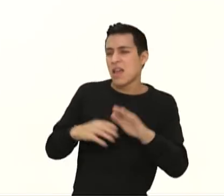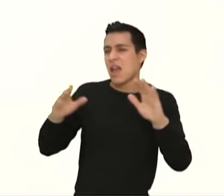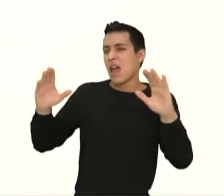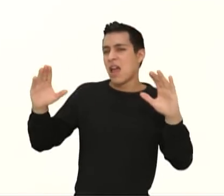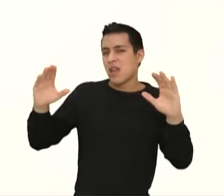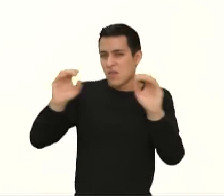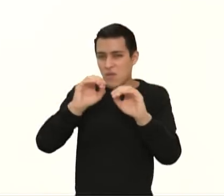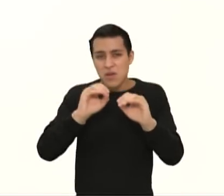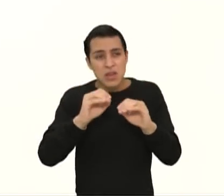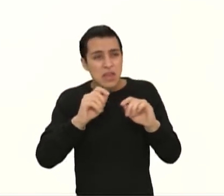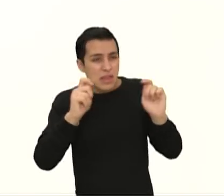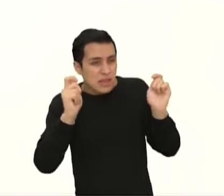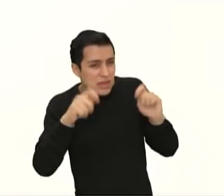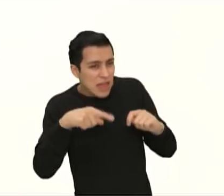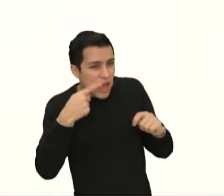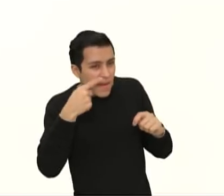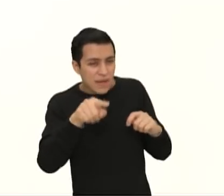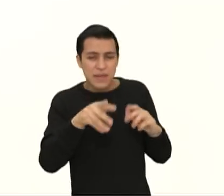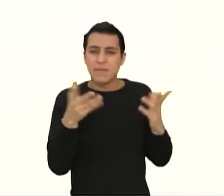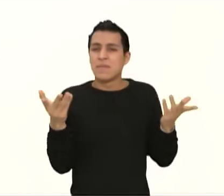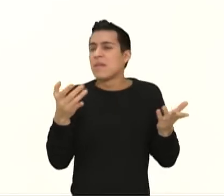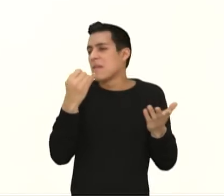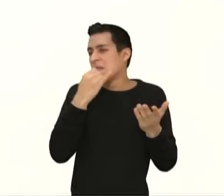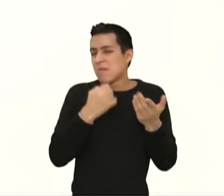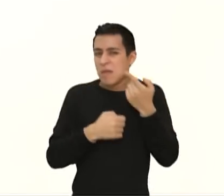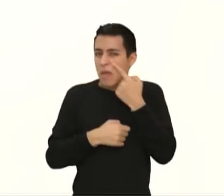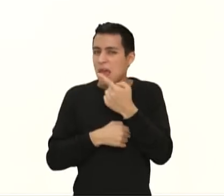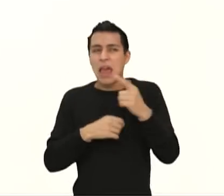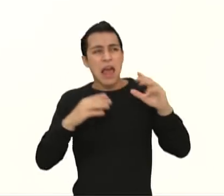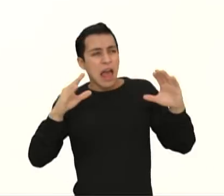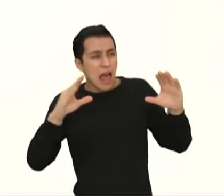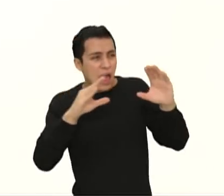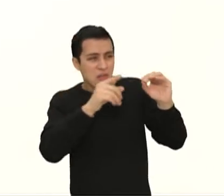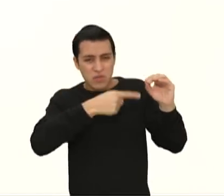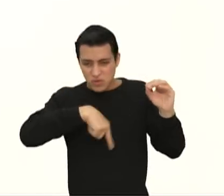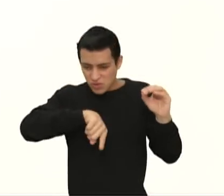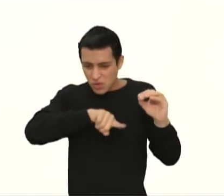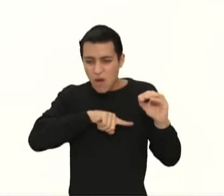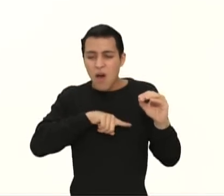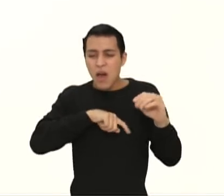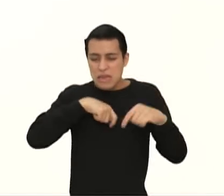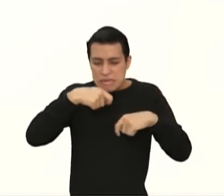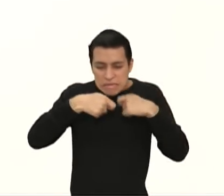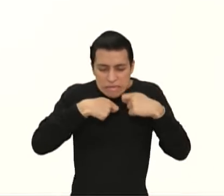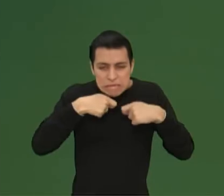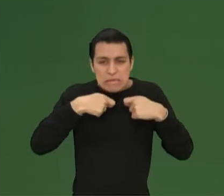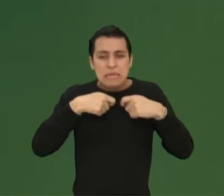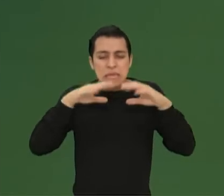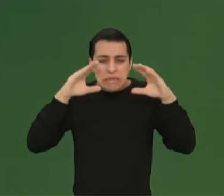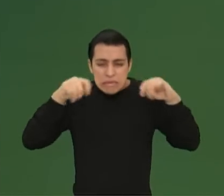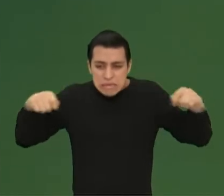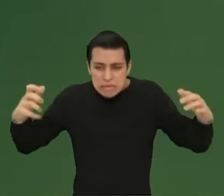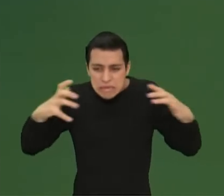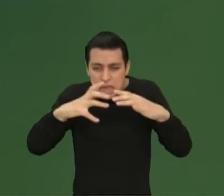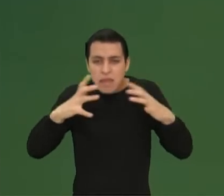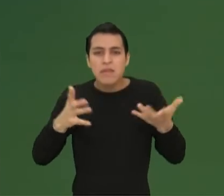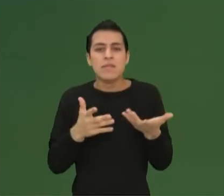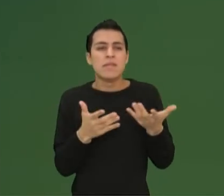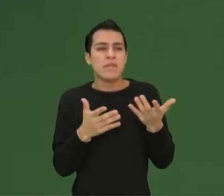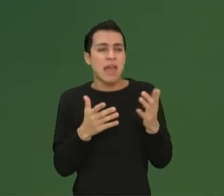à vista. Exemplo, à noite jantaremos reunidos. À noite é uma